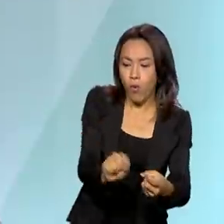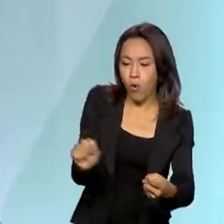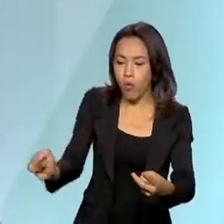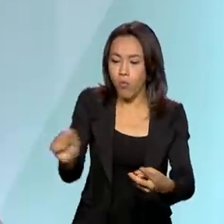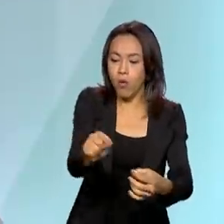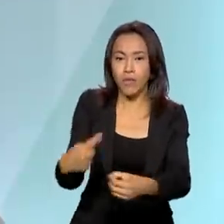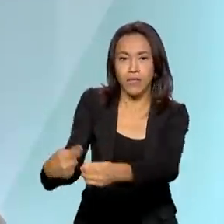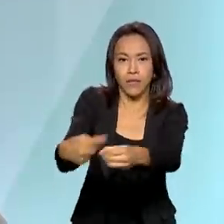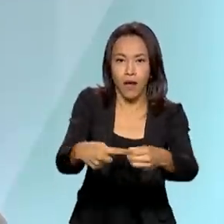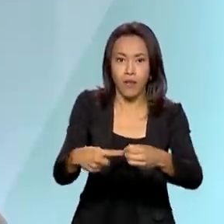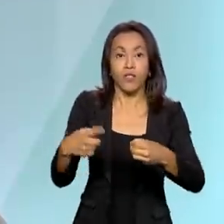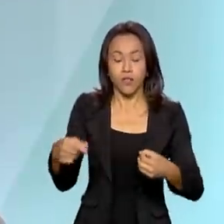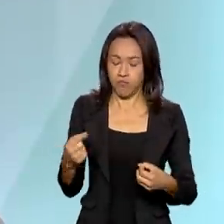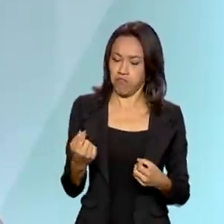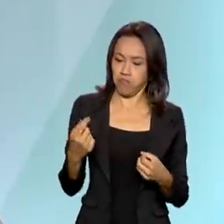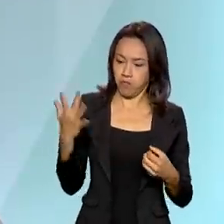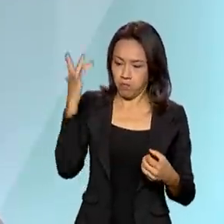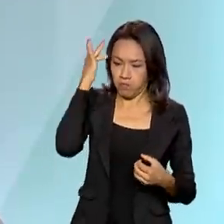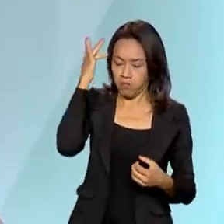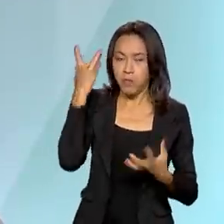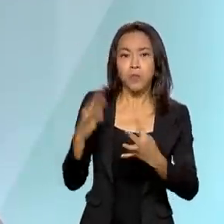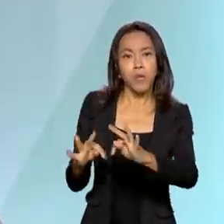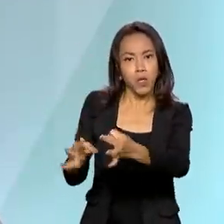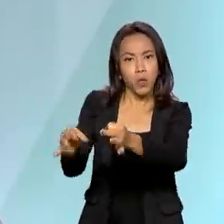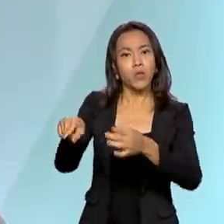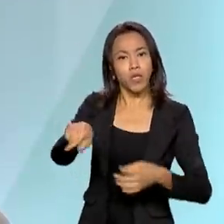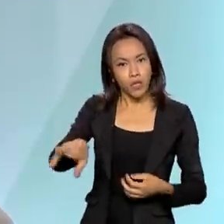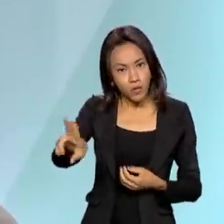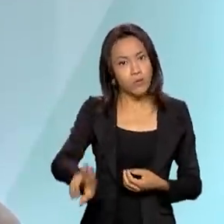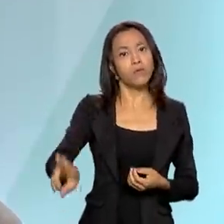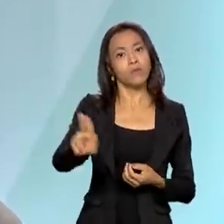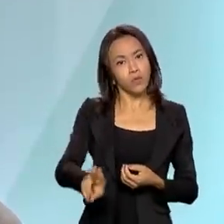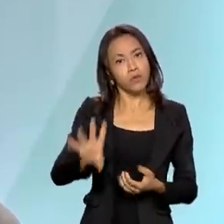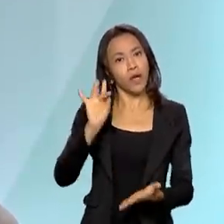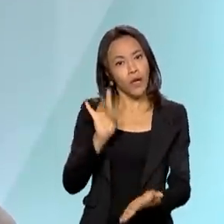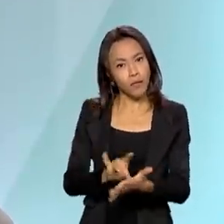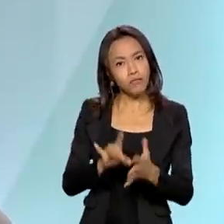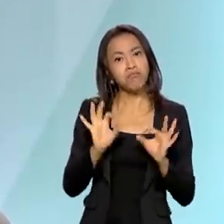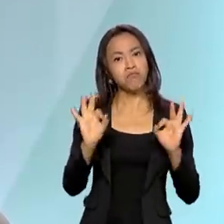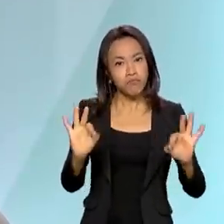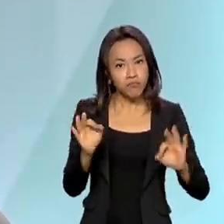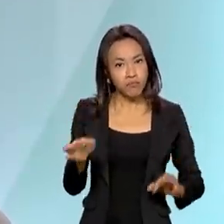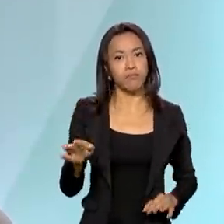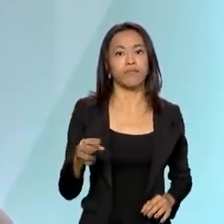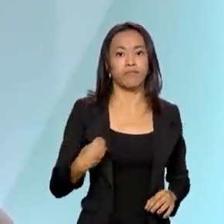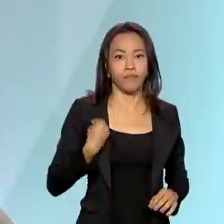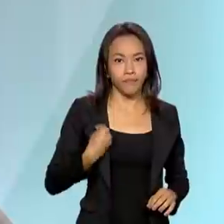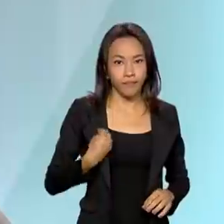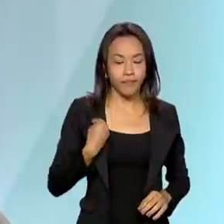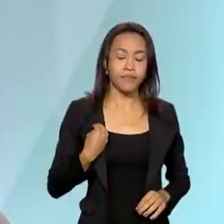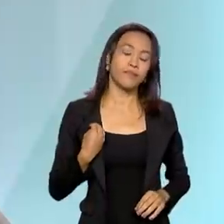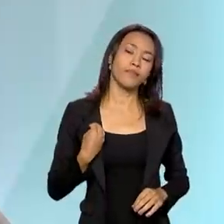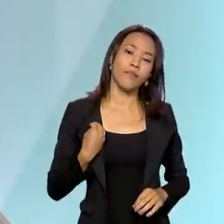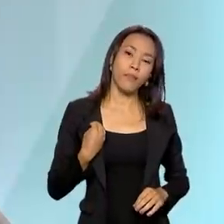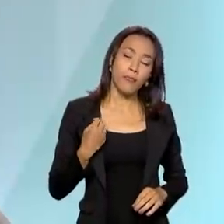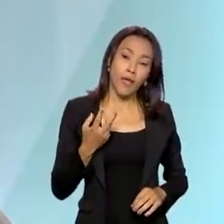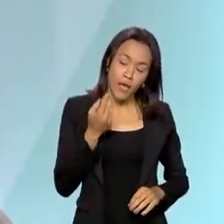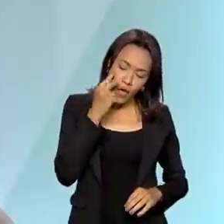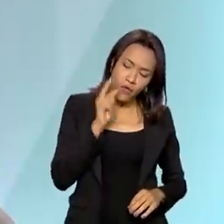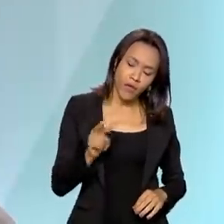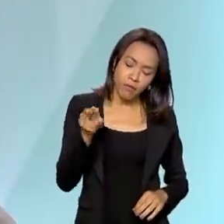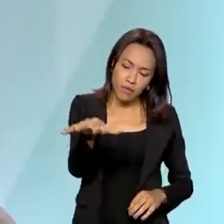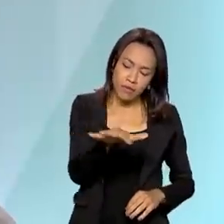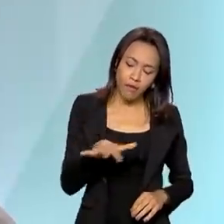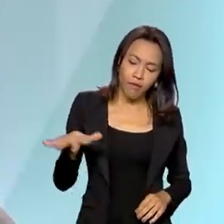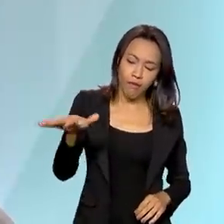tecnologia. A tecnologia já está em execução. A tecnologia já é uma realidade. Olhando para esse setor e olhando a